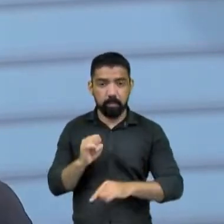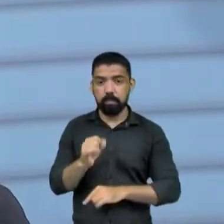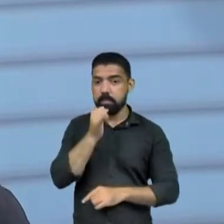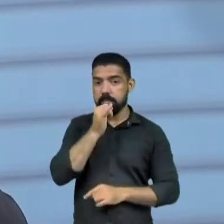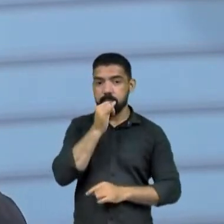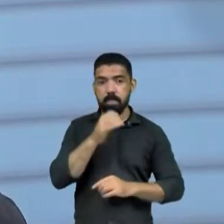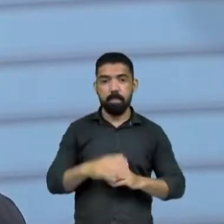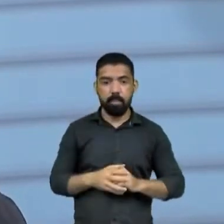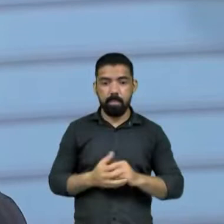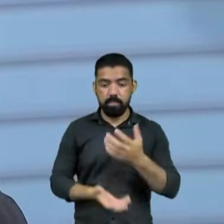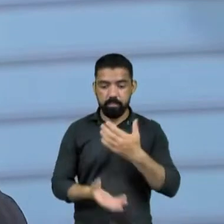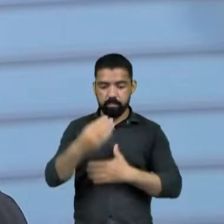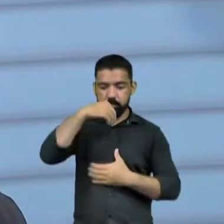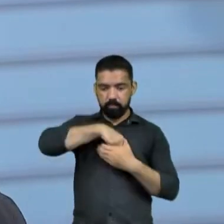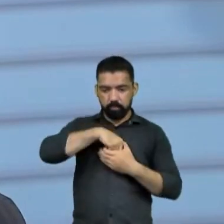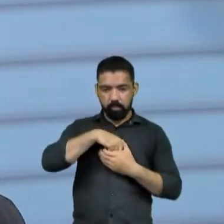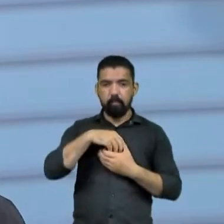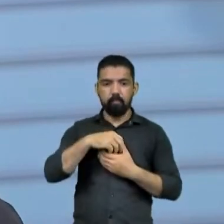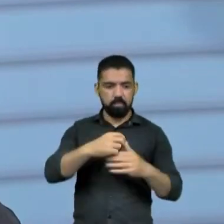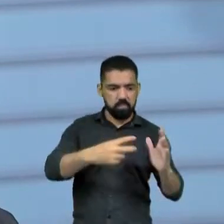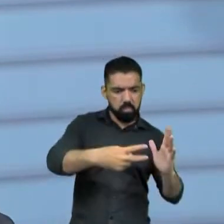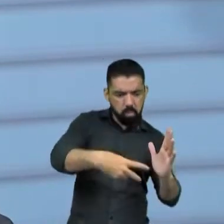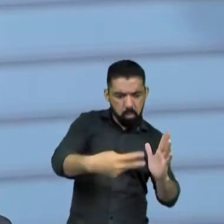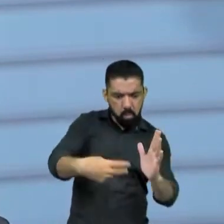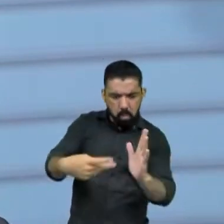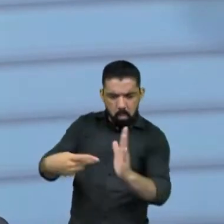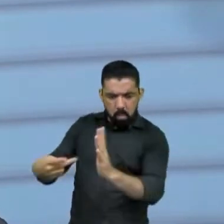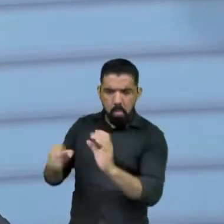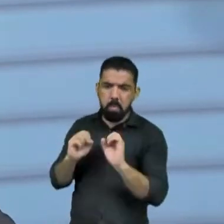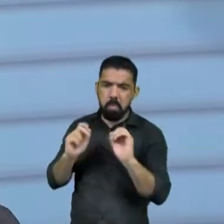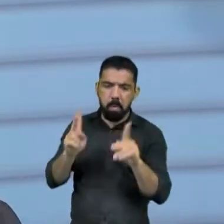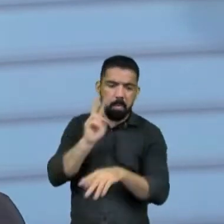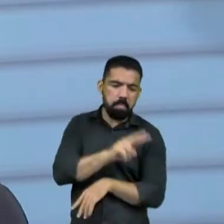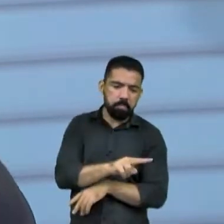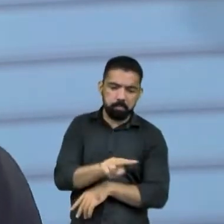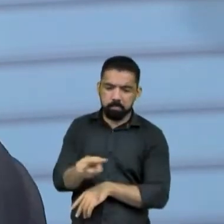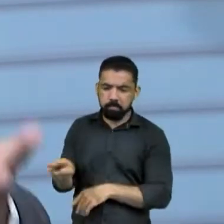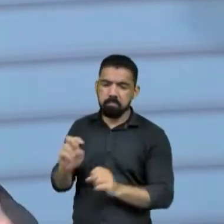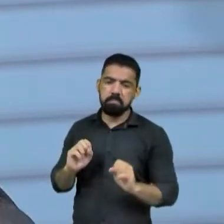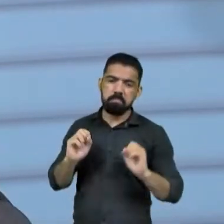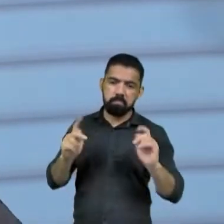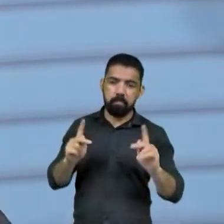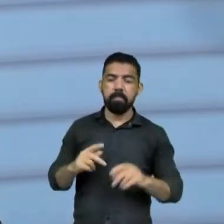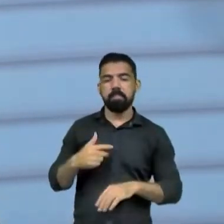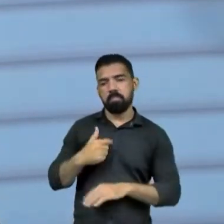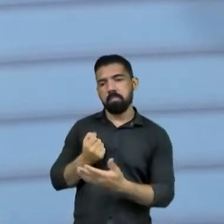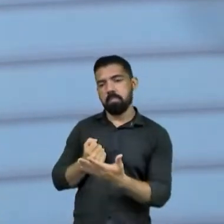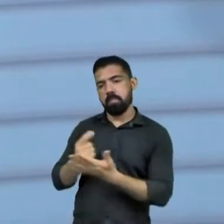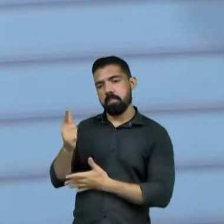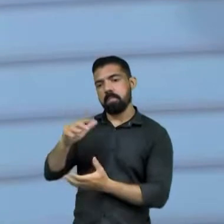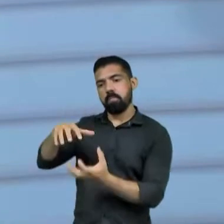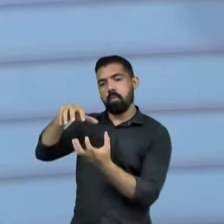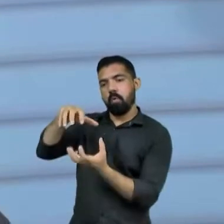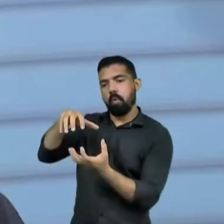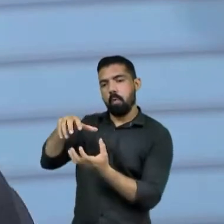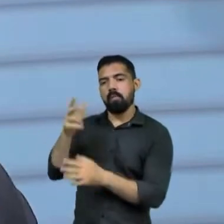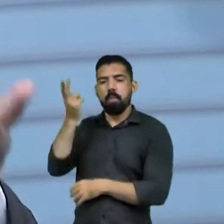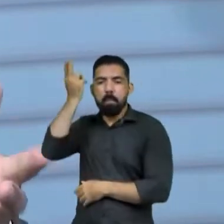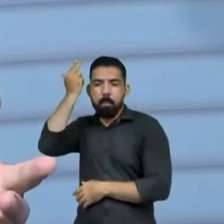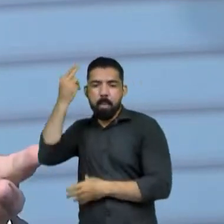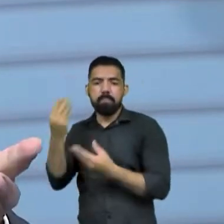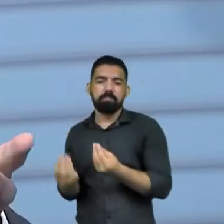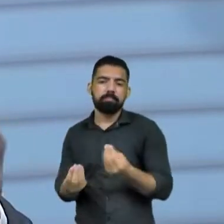fizer sentido aqui dentro sim nãoé então se for somente uma coisa Ah eu vou comprar um ovo de Páscoa para dar de presente eu vou comprar